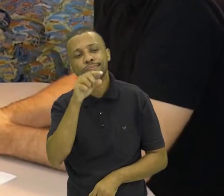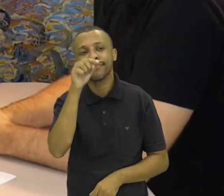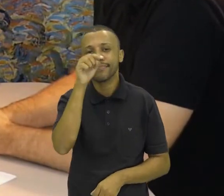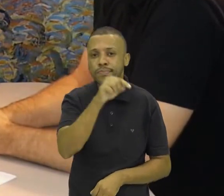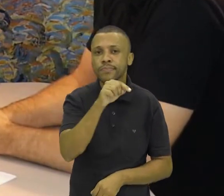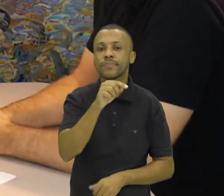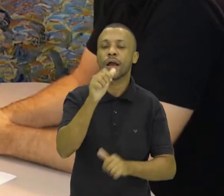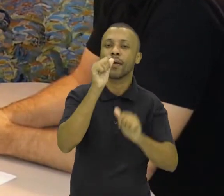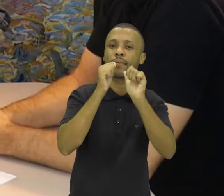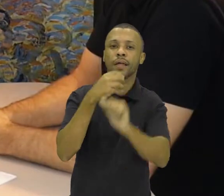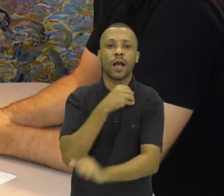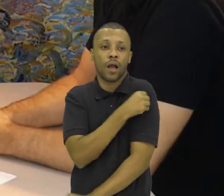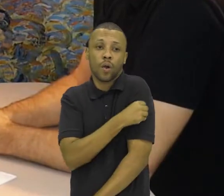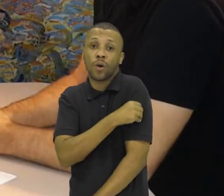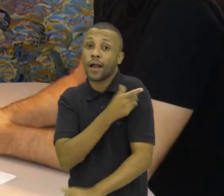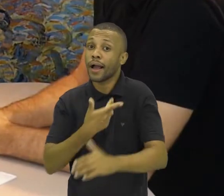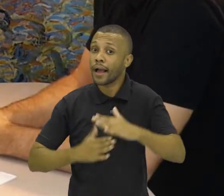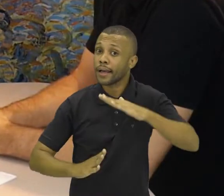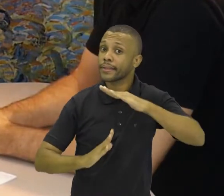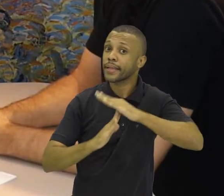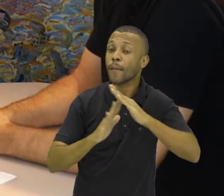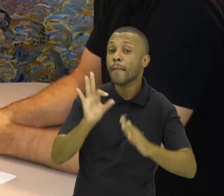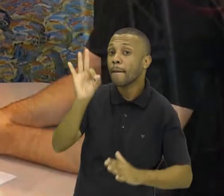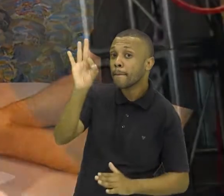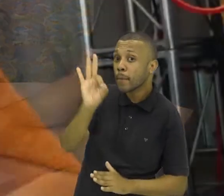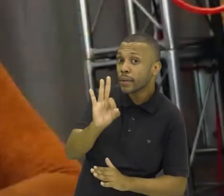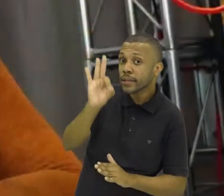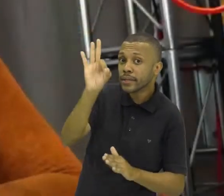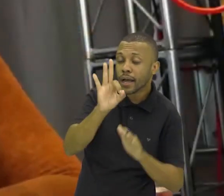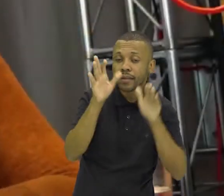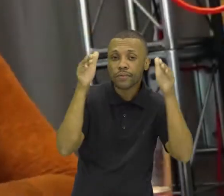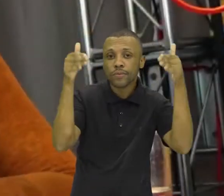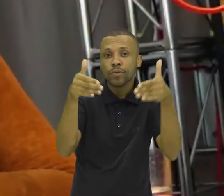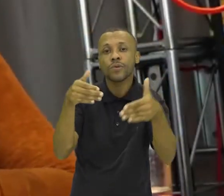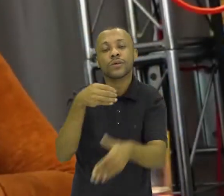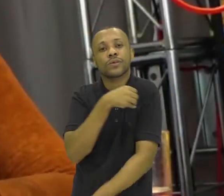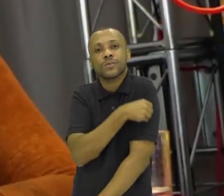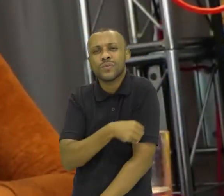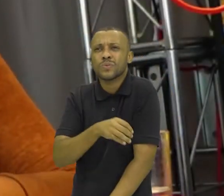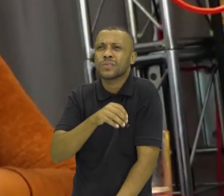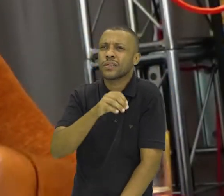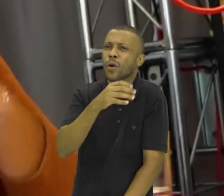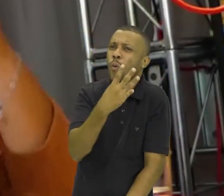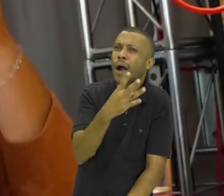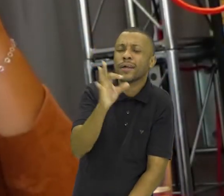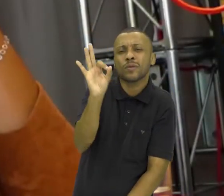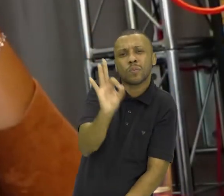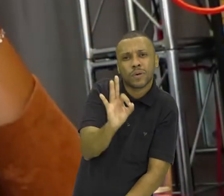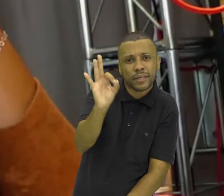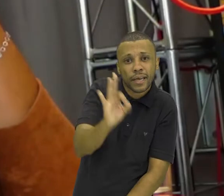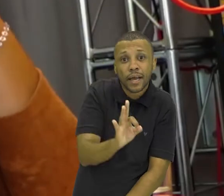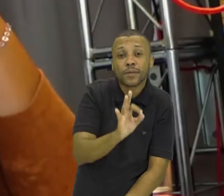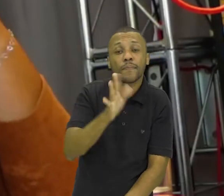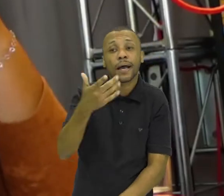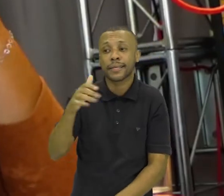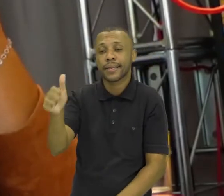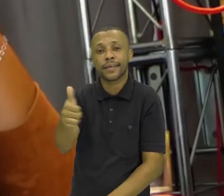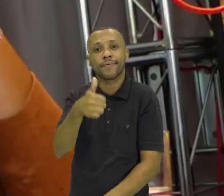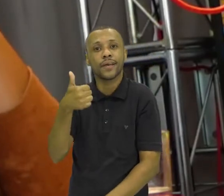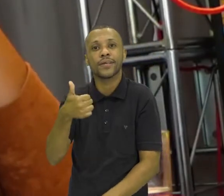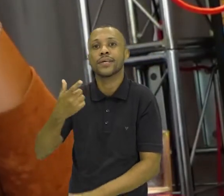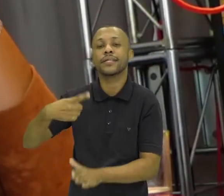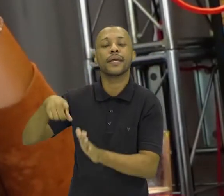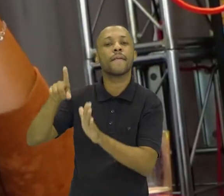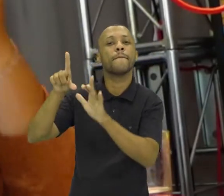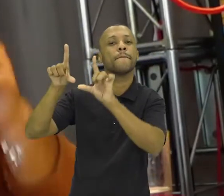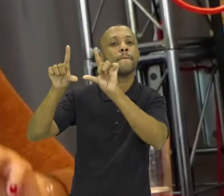até acima de um certo índice de álcool, de teor de álcool, acho que é 4%. 4 graus, tá? E a cerveja tem